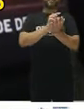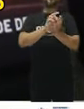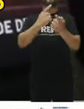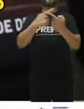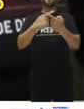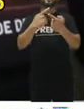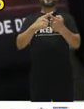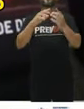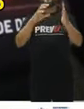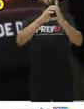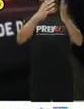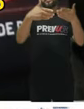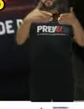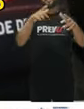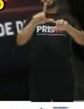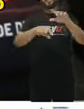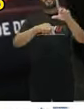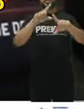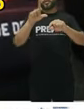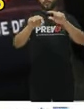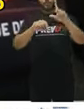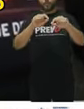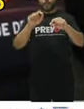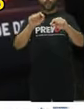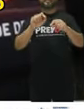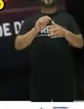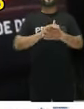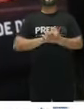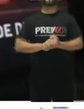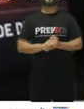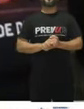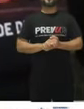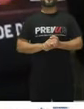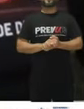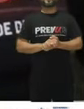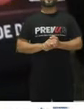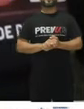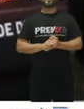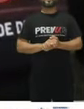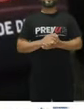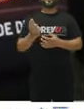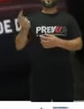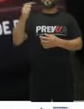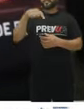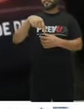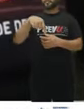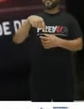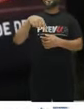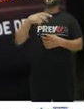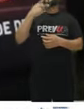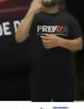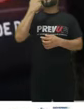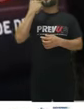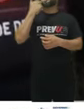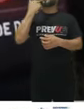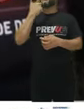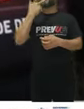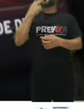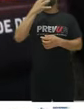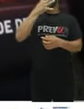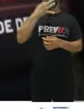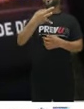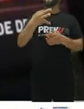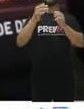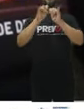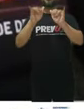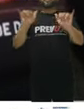condição de estudante de segunda graduação e vim falar rapidamente sobre a importância do programa